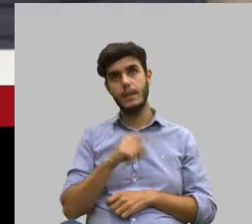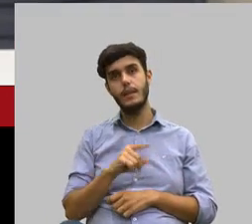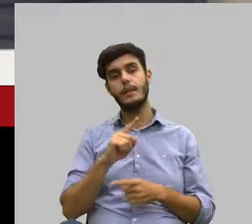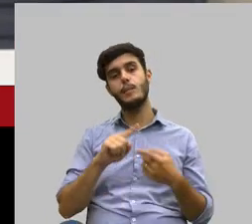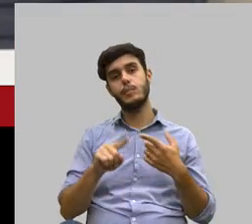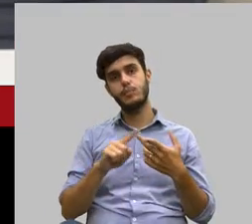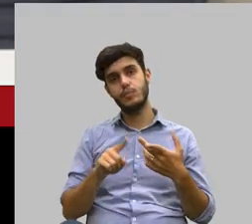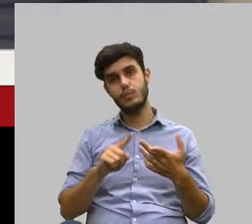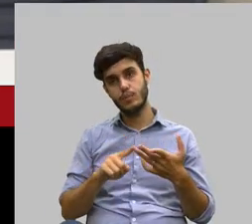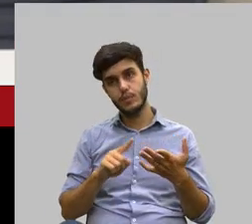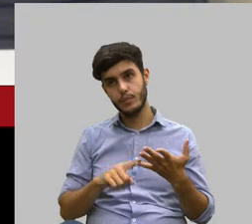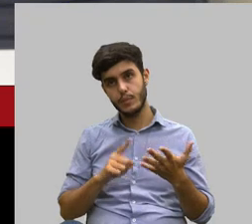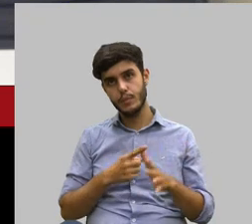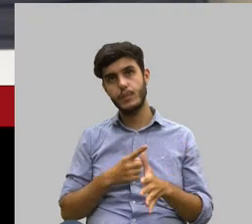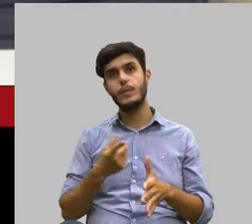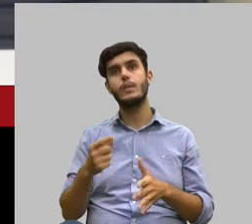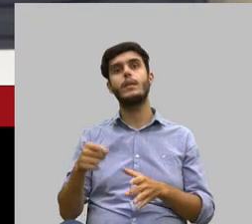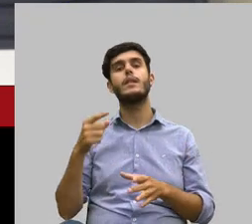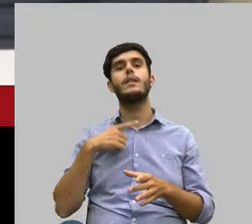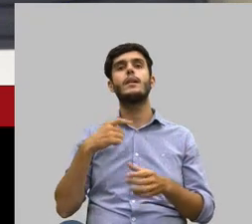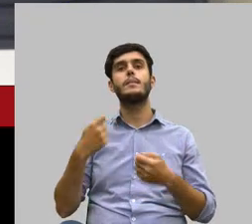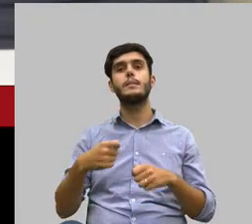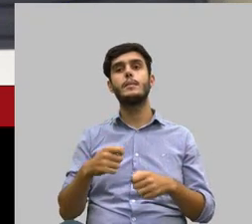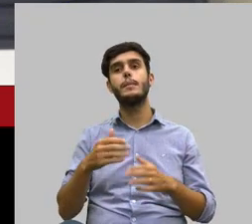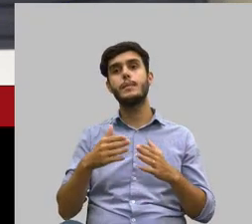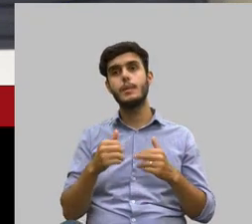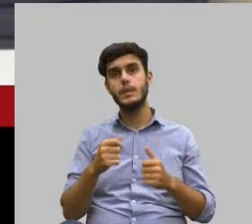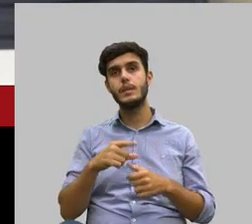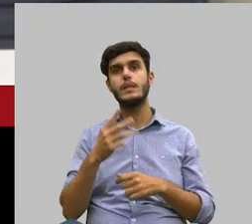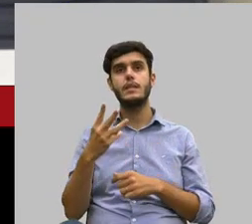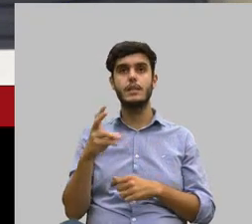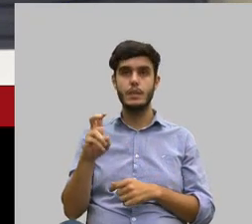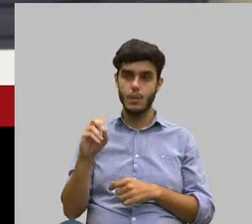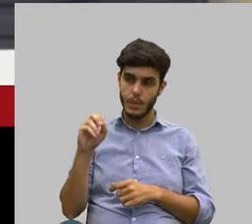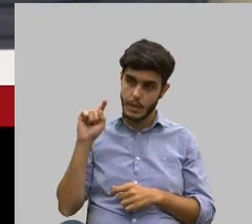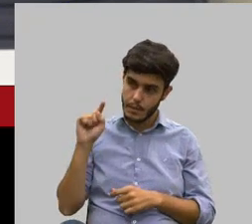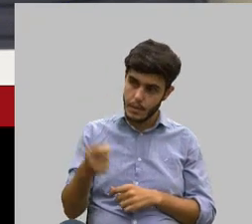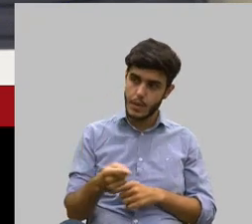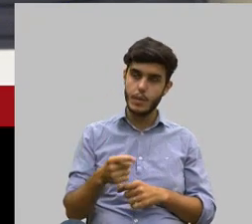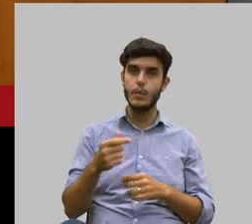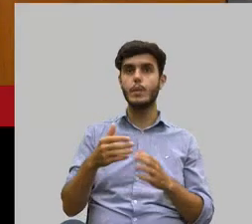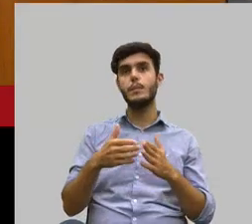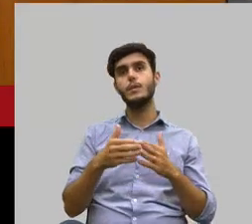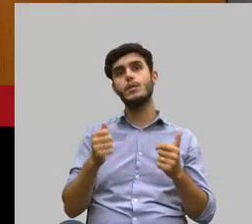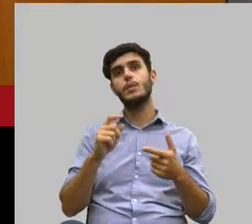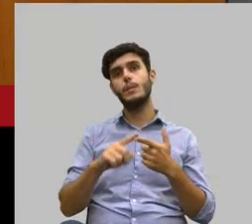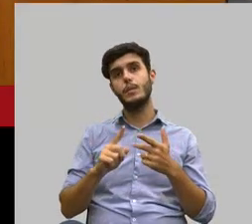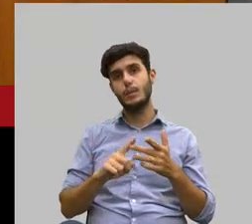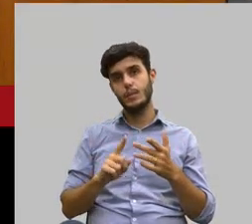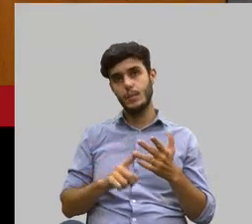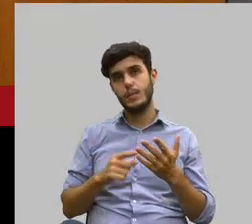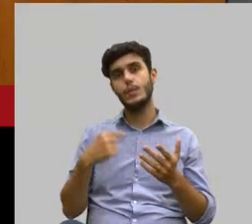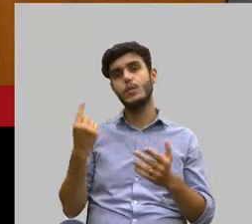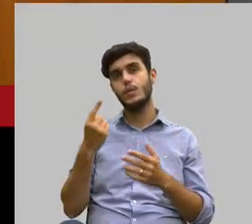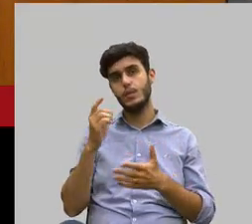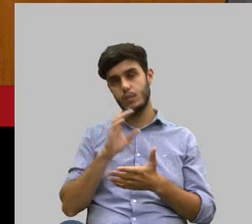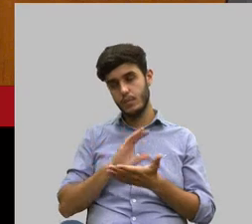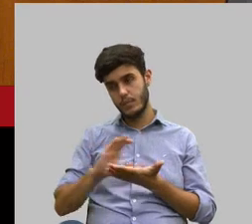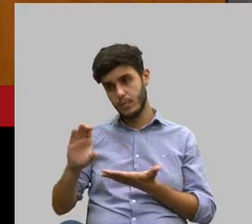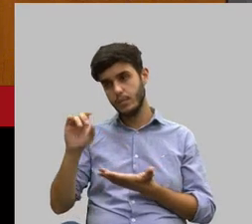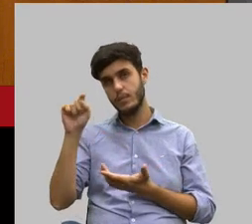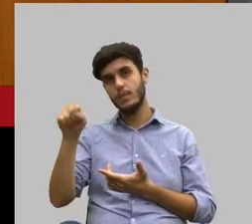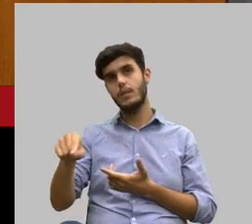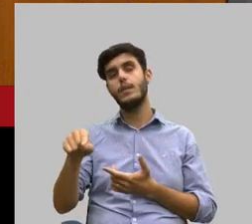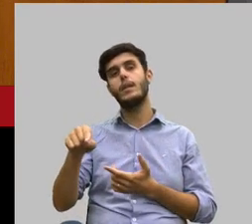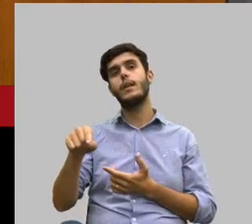pediu para o centro odontológico da ordem de 350.000 tudo que estava apontado ali discriminado nós encaminhamos para